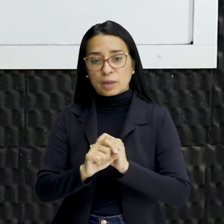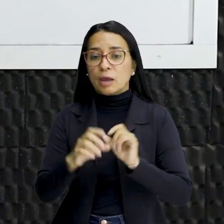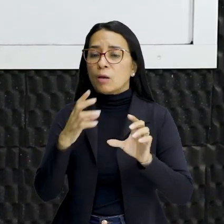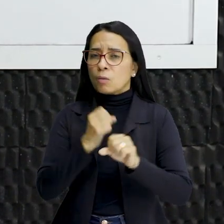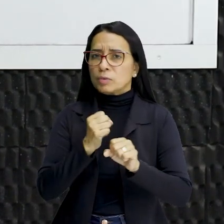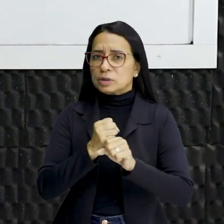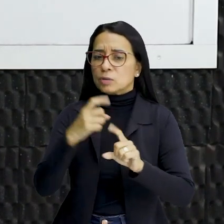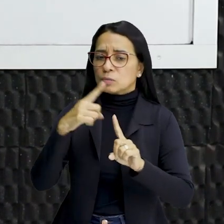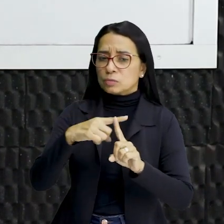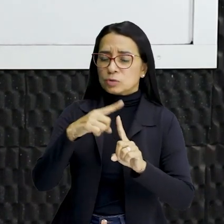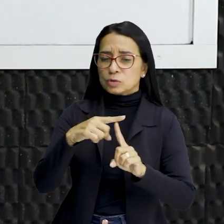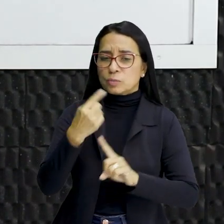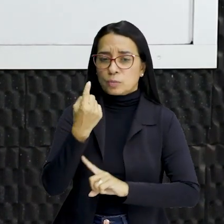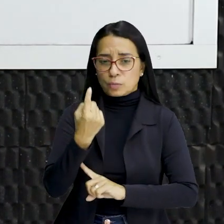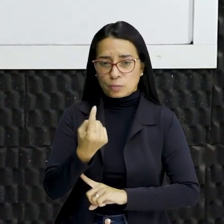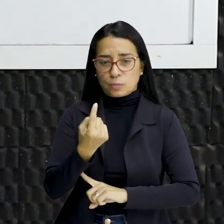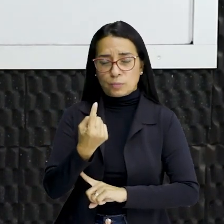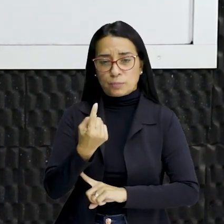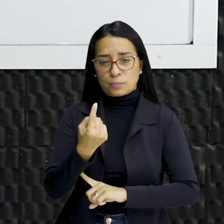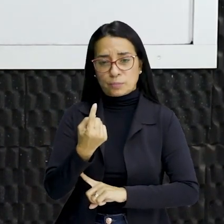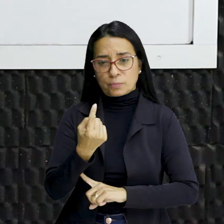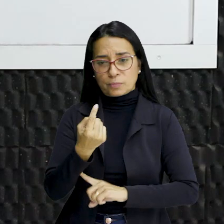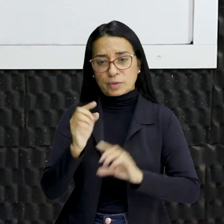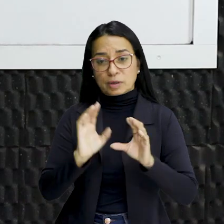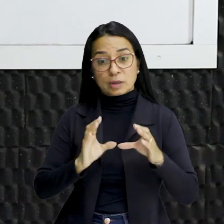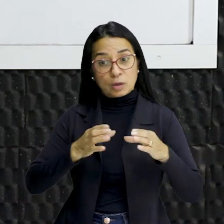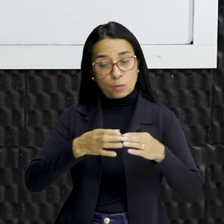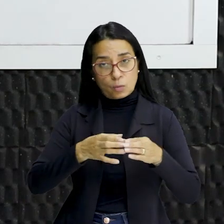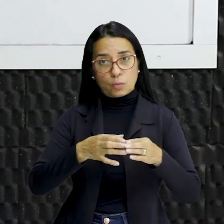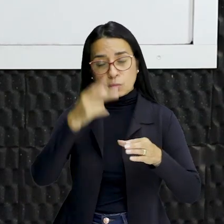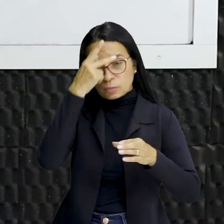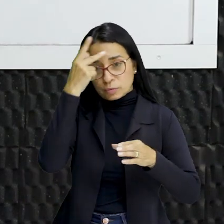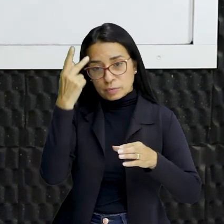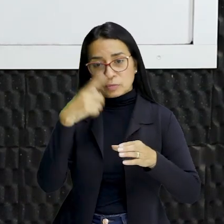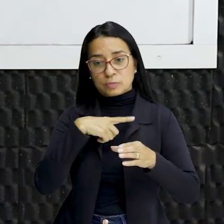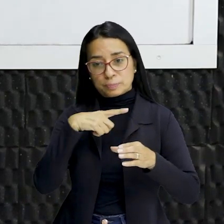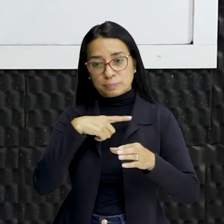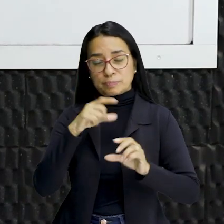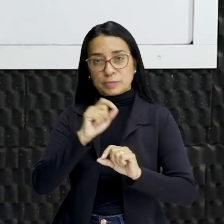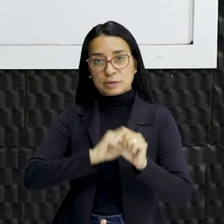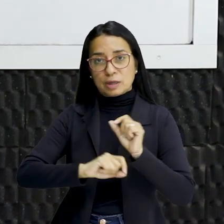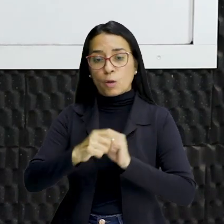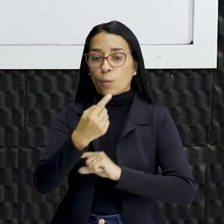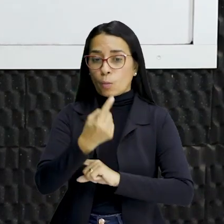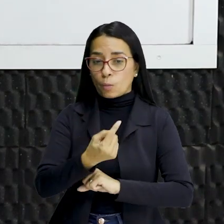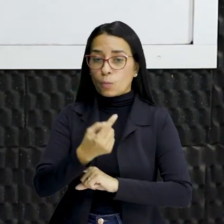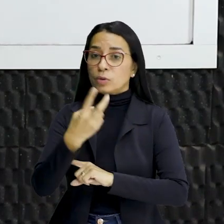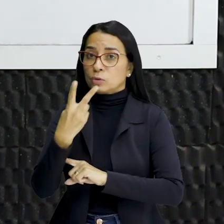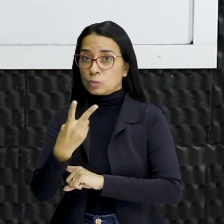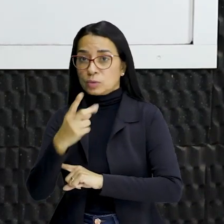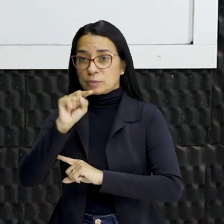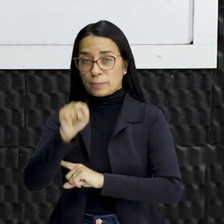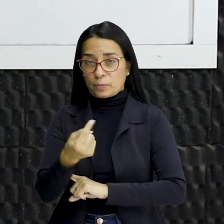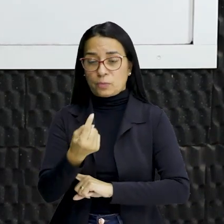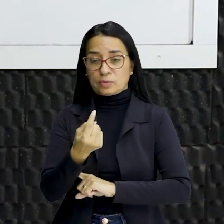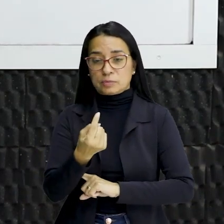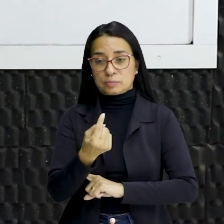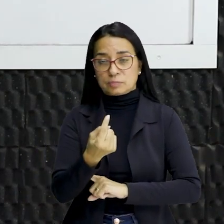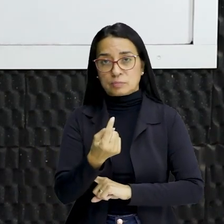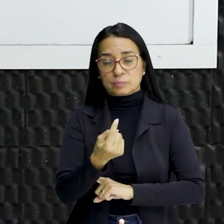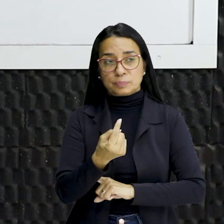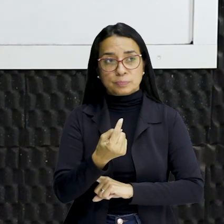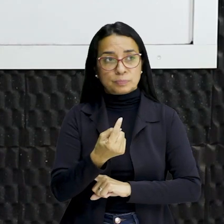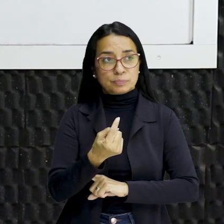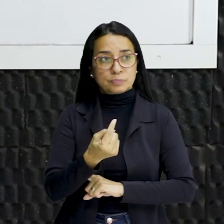por exemplo a comissão do tipo 1 se a pessoa se a equipe fez um faturamento entre um